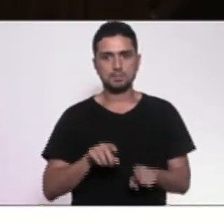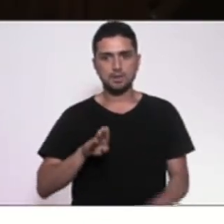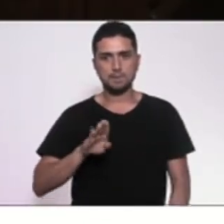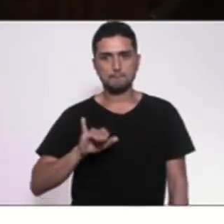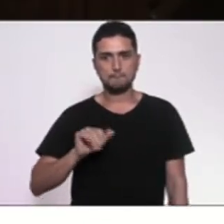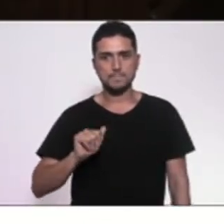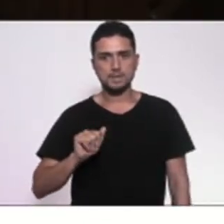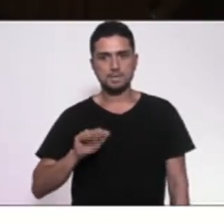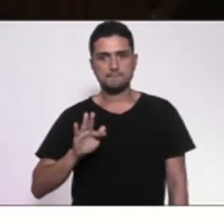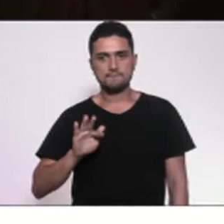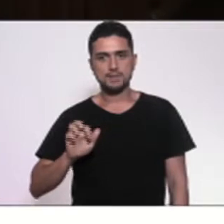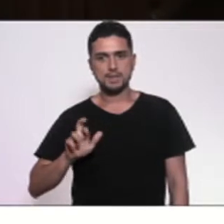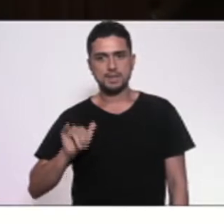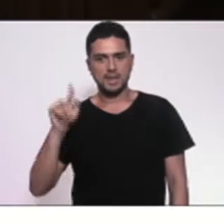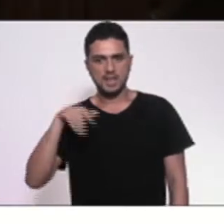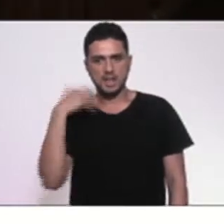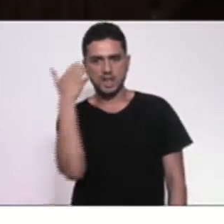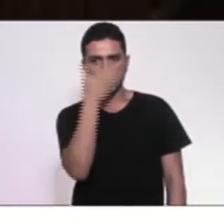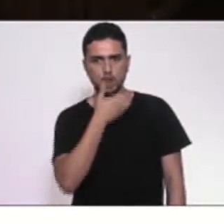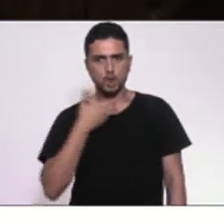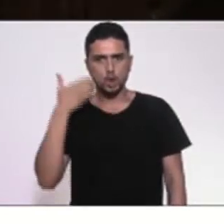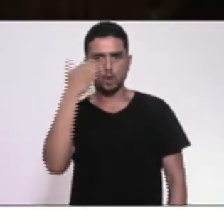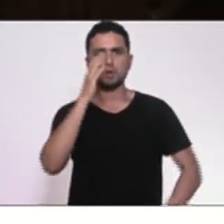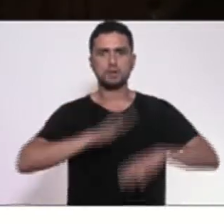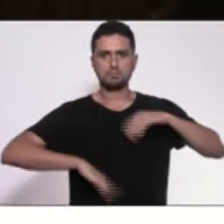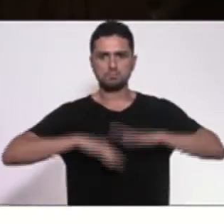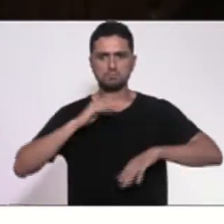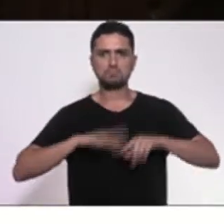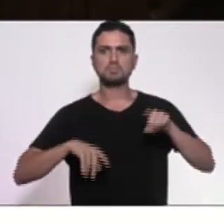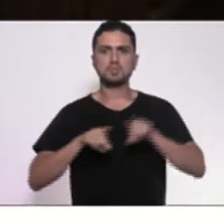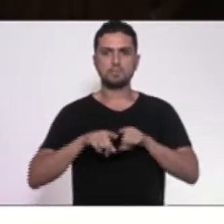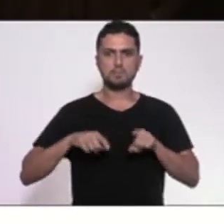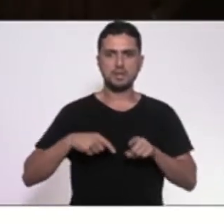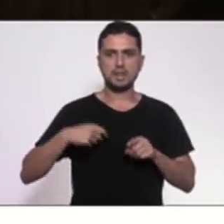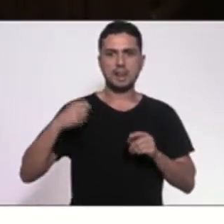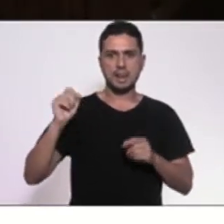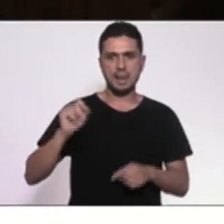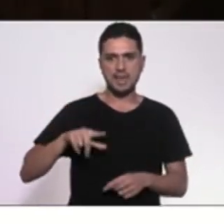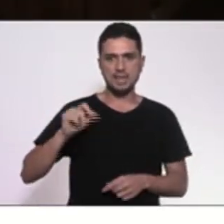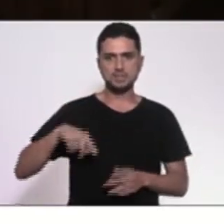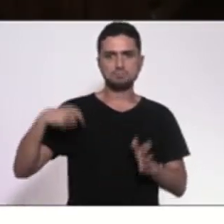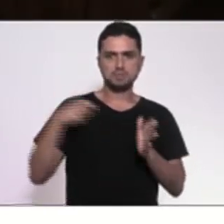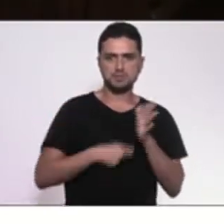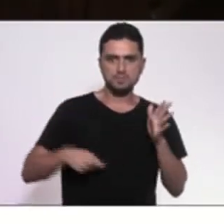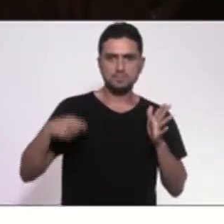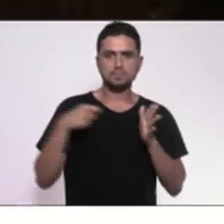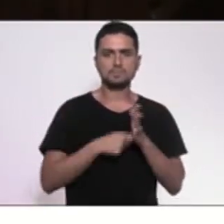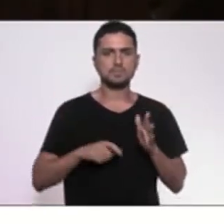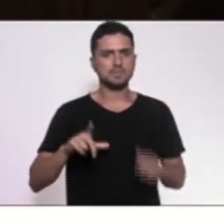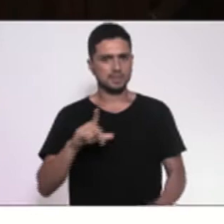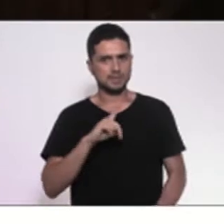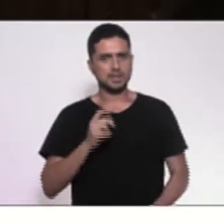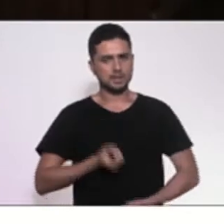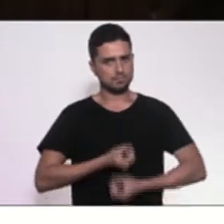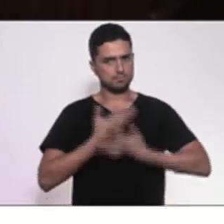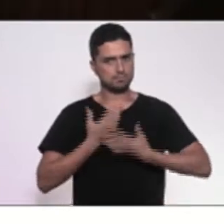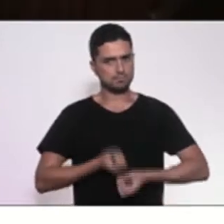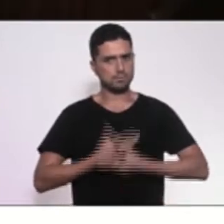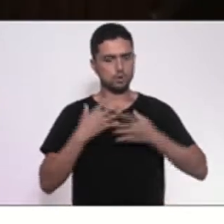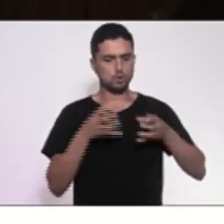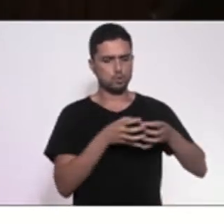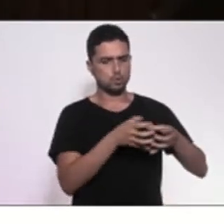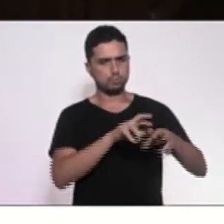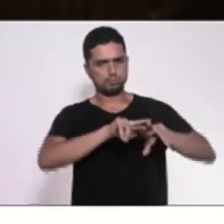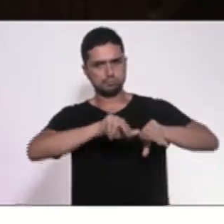rappers, produtoras e militantes lésbicas que estão em todos os grupos de rima do Brasil e,